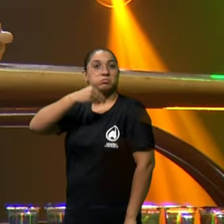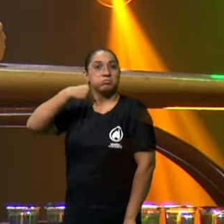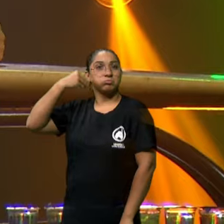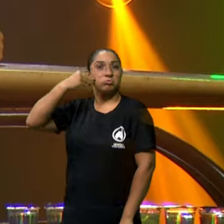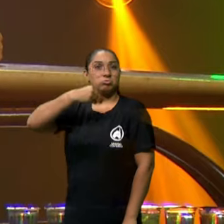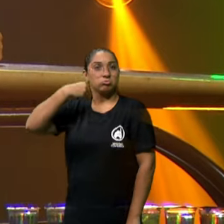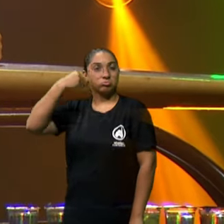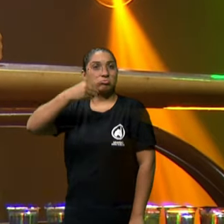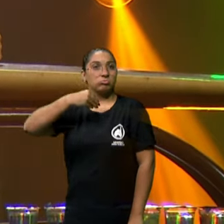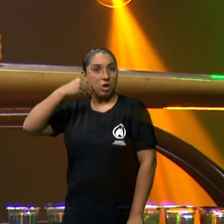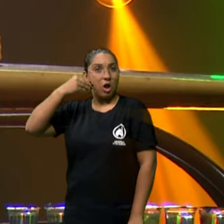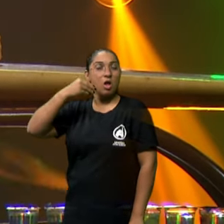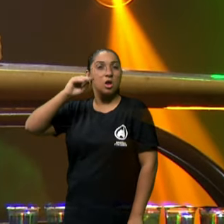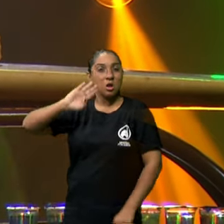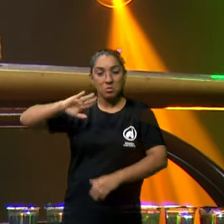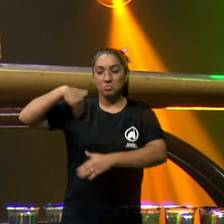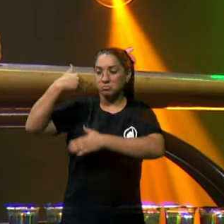dias